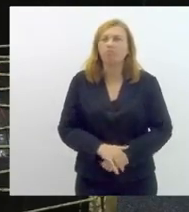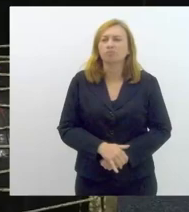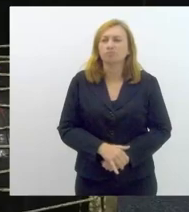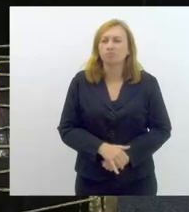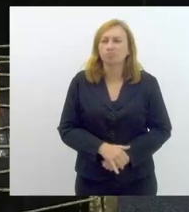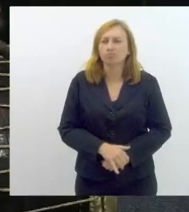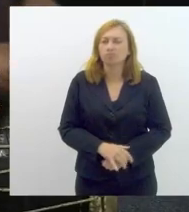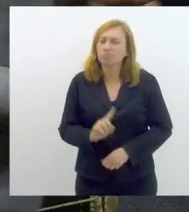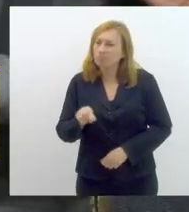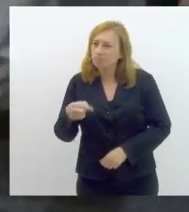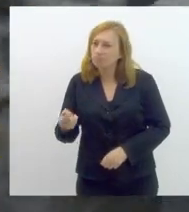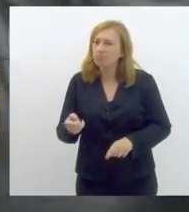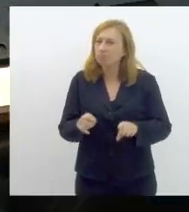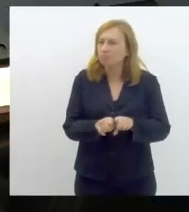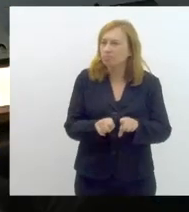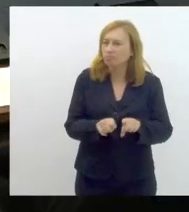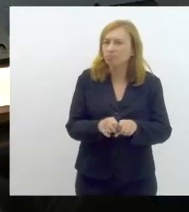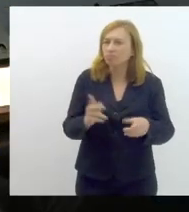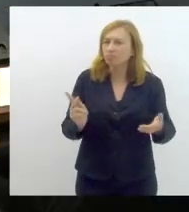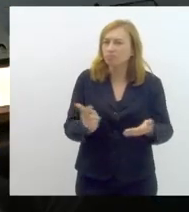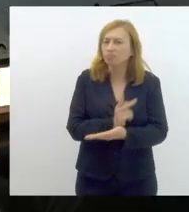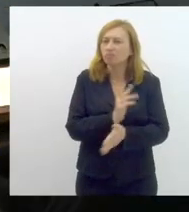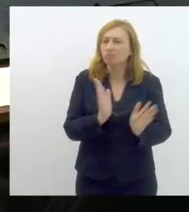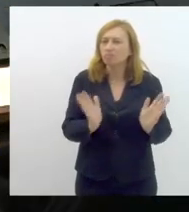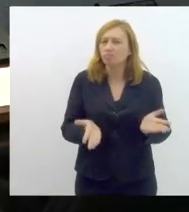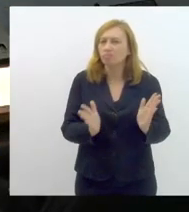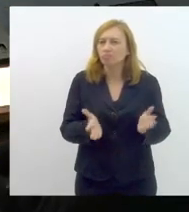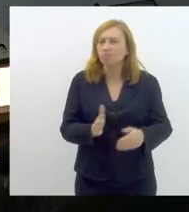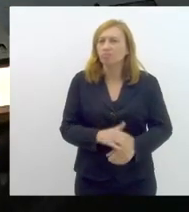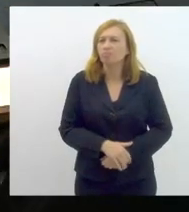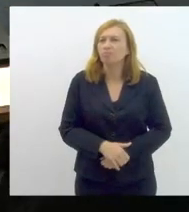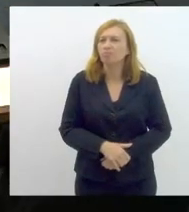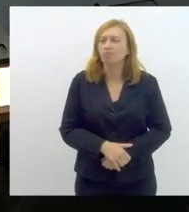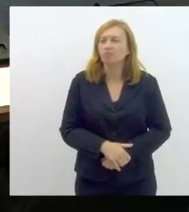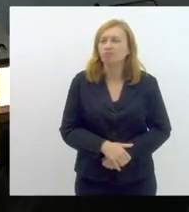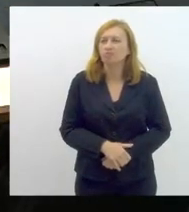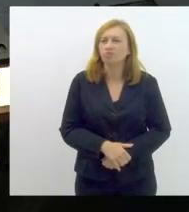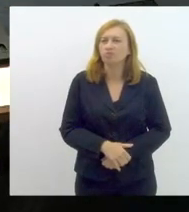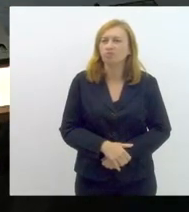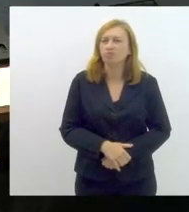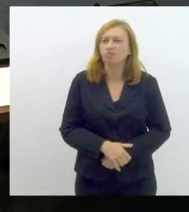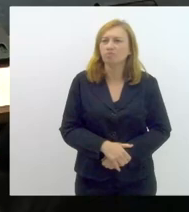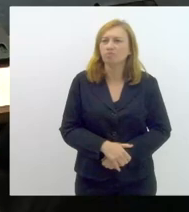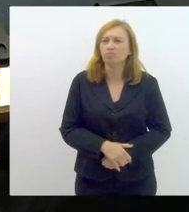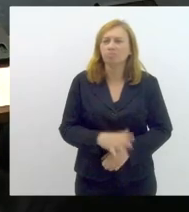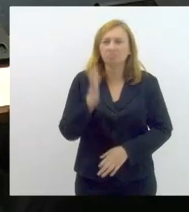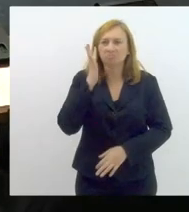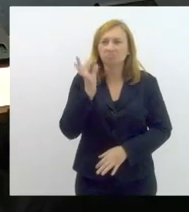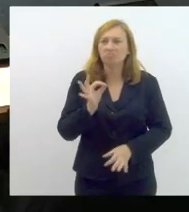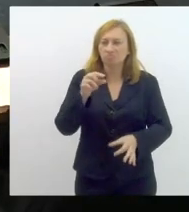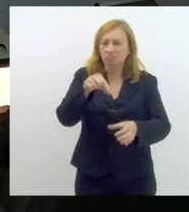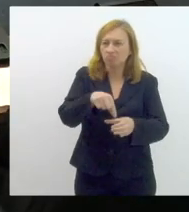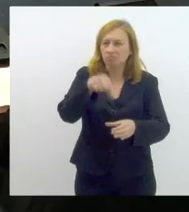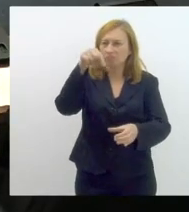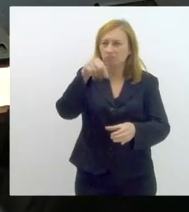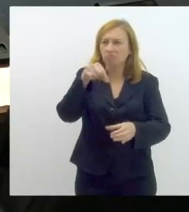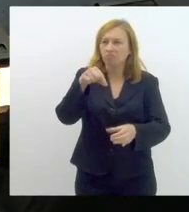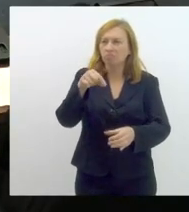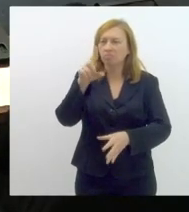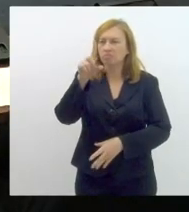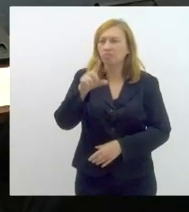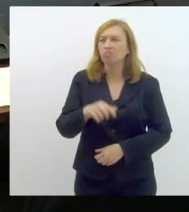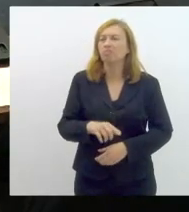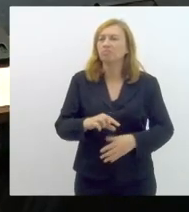Uma outra coisa que vai acontecer agora é o nosso livro. Eu não sei quem será o sortudo, mas